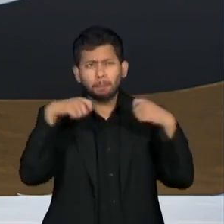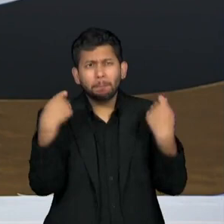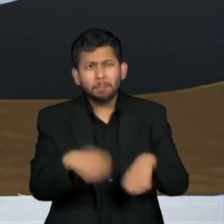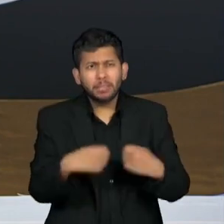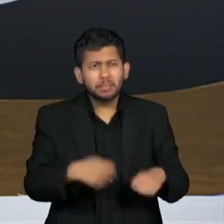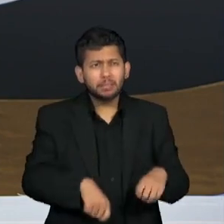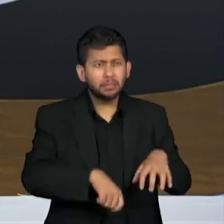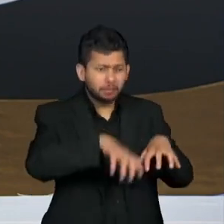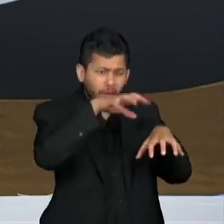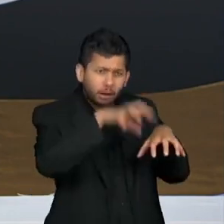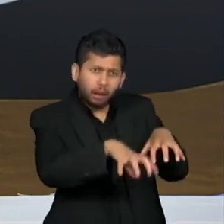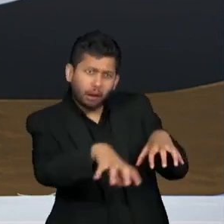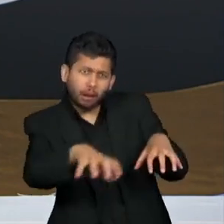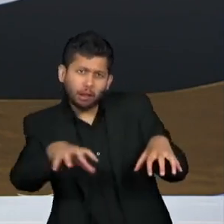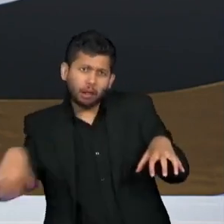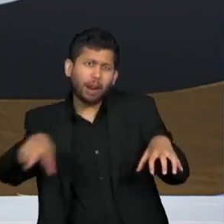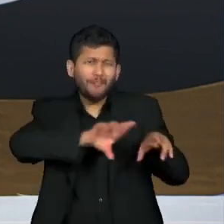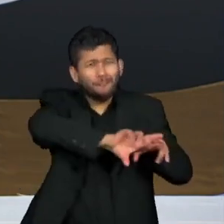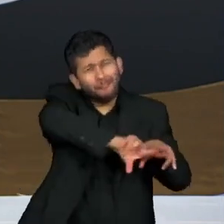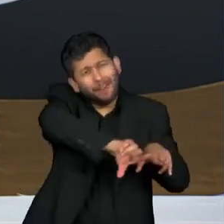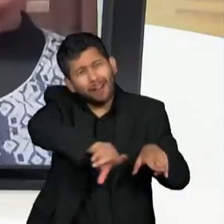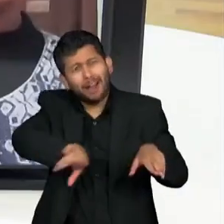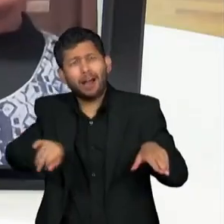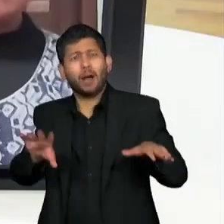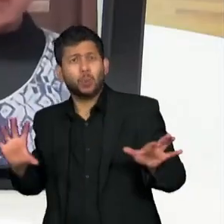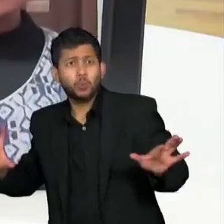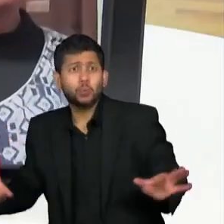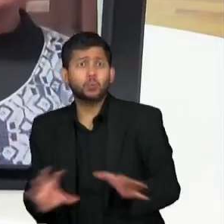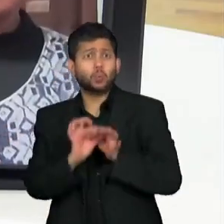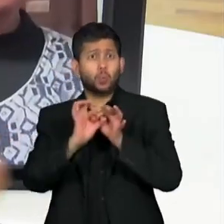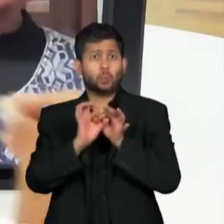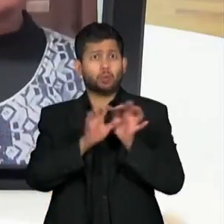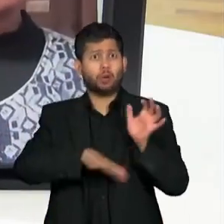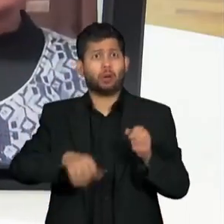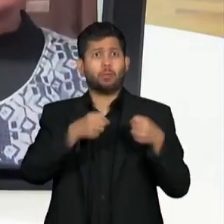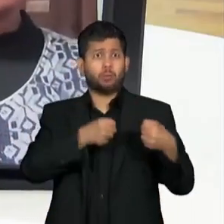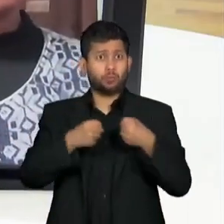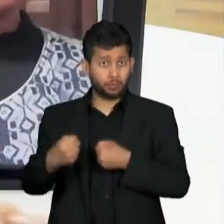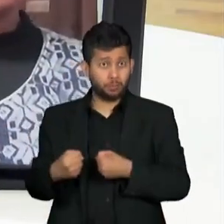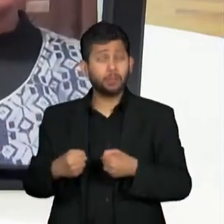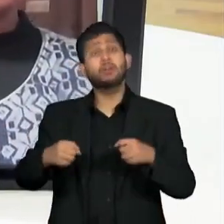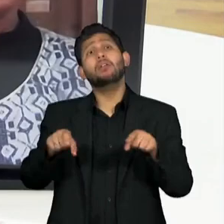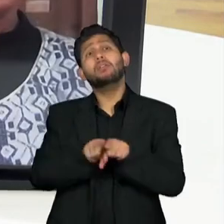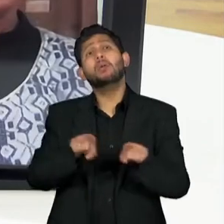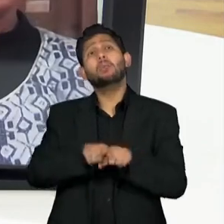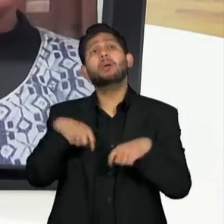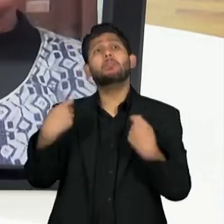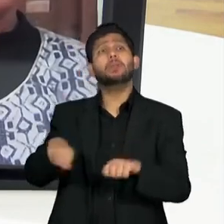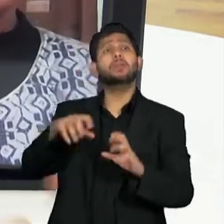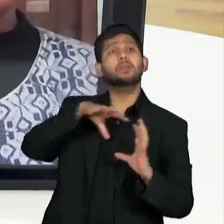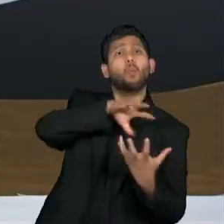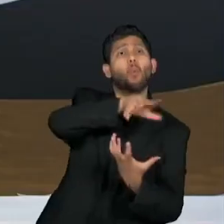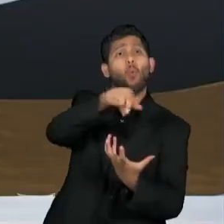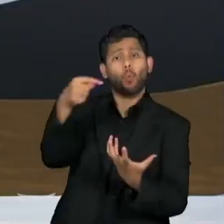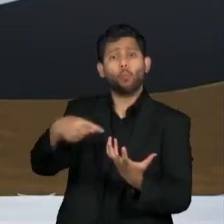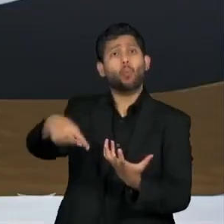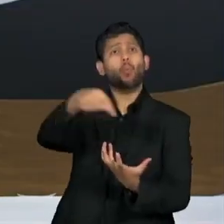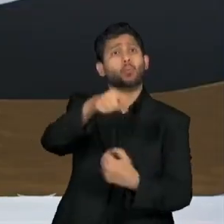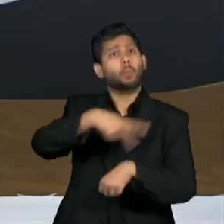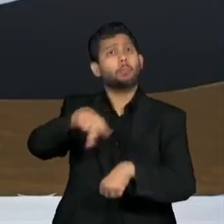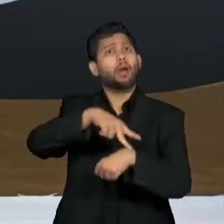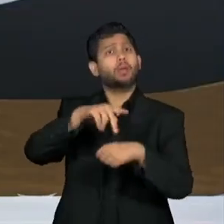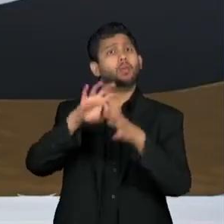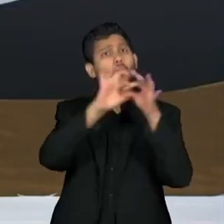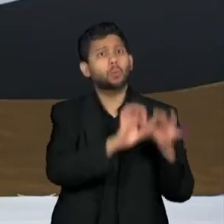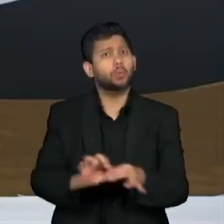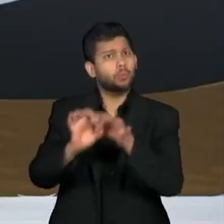esse conjunto de medidas, de várias instâncias de poder e também de uma iniciativa global que unam os países